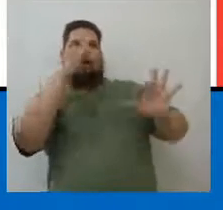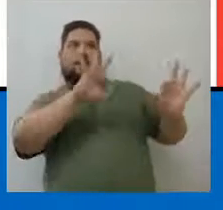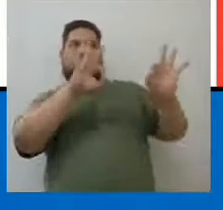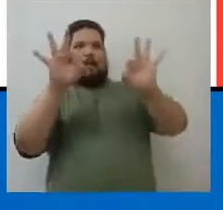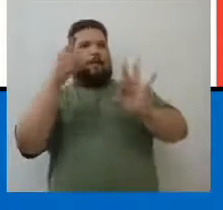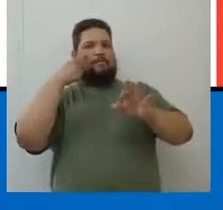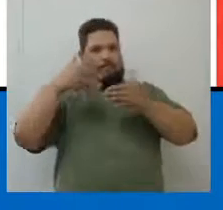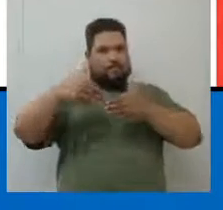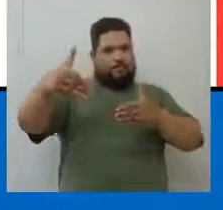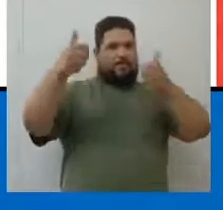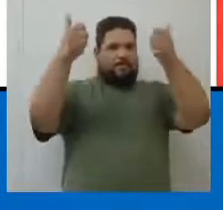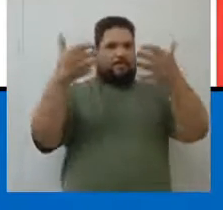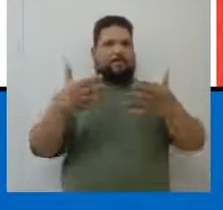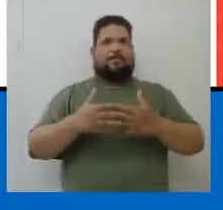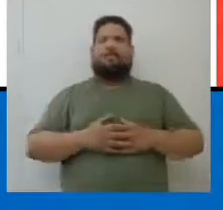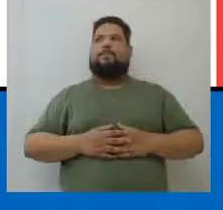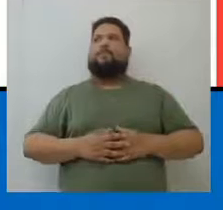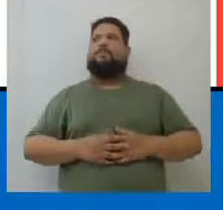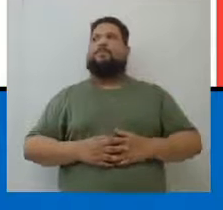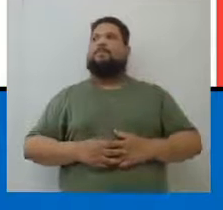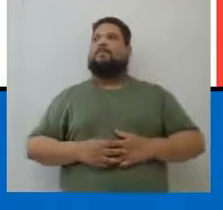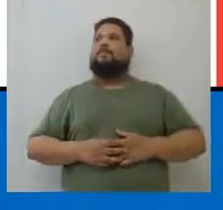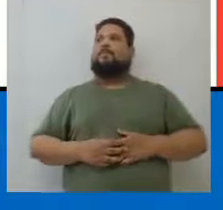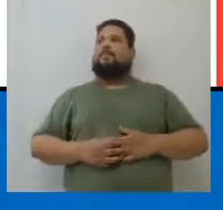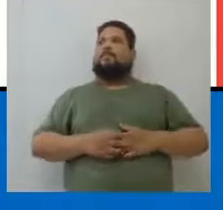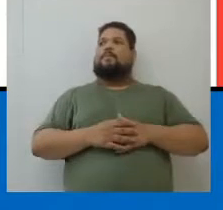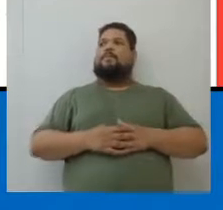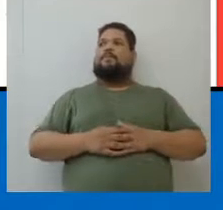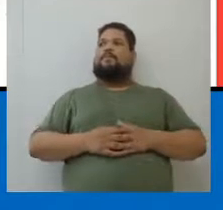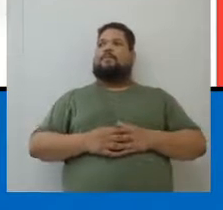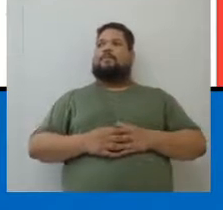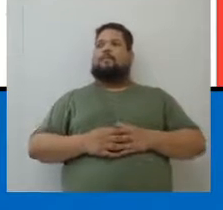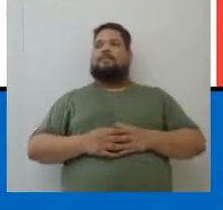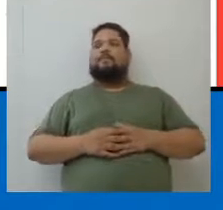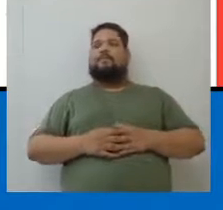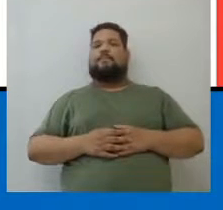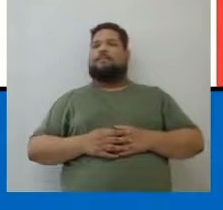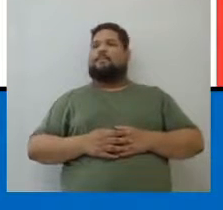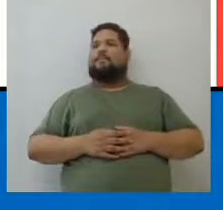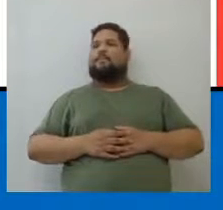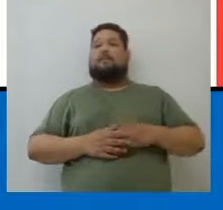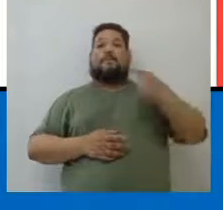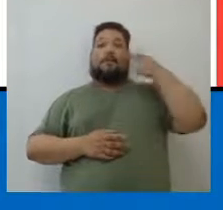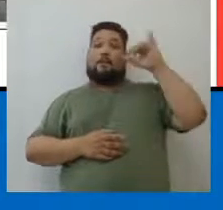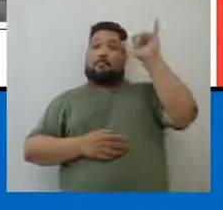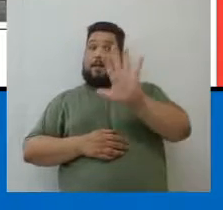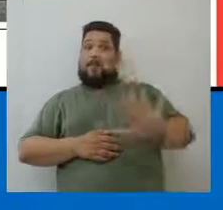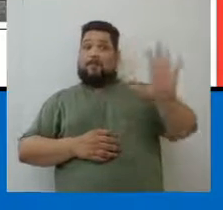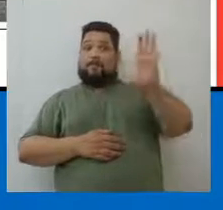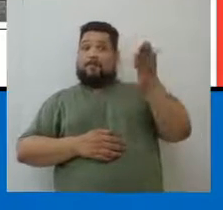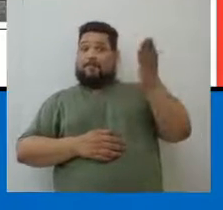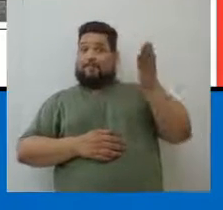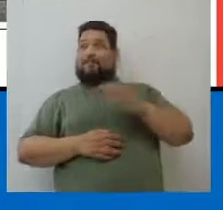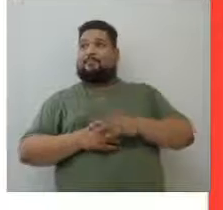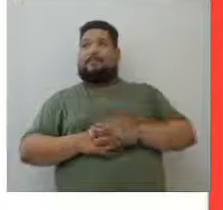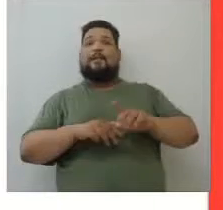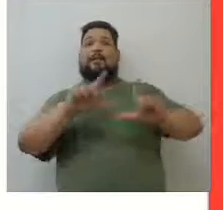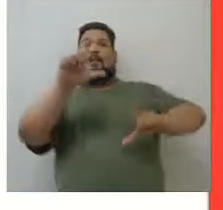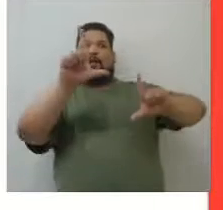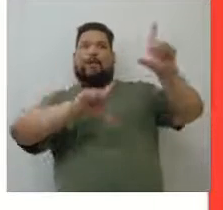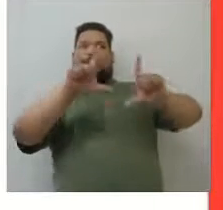lá. E aí, tá mostrando para vocês, né, a imagenzinha, cadê? Ó, tá mostrando para vocês a imagem da